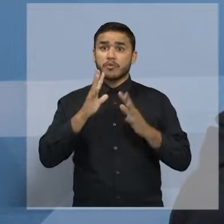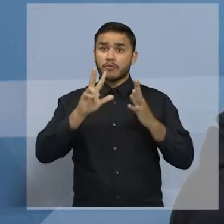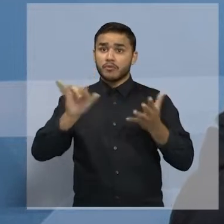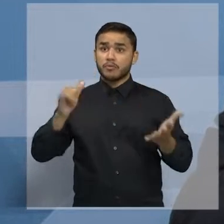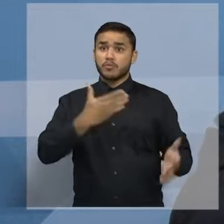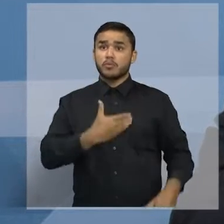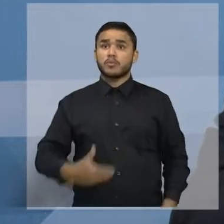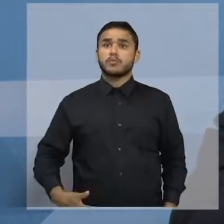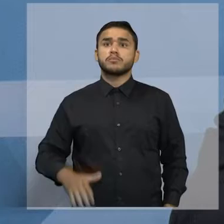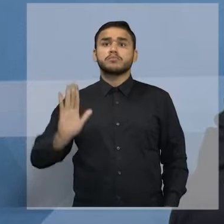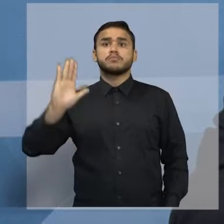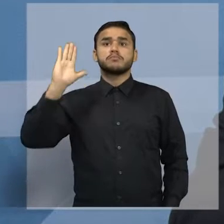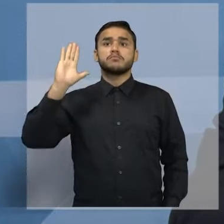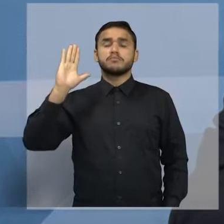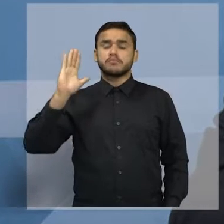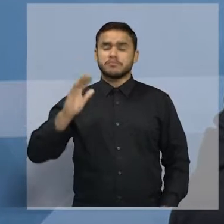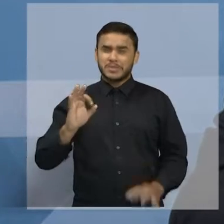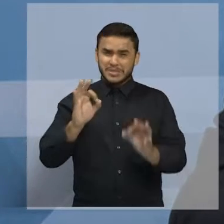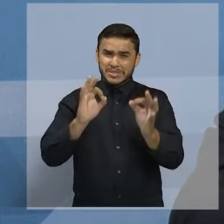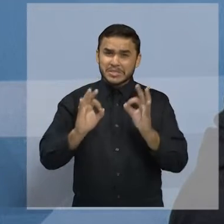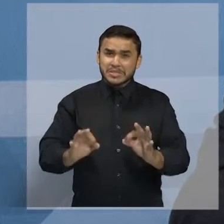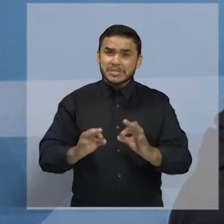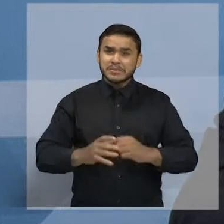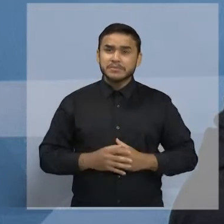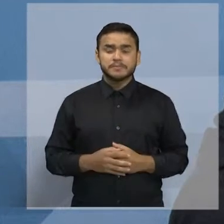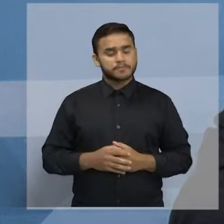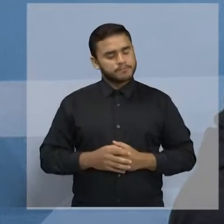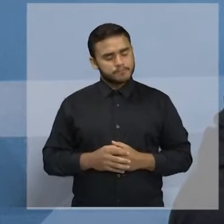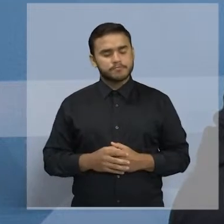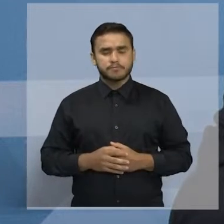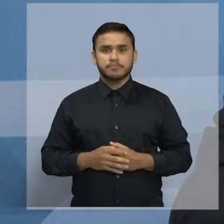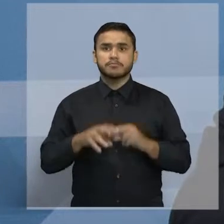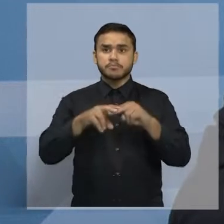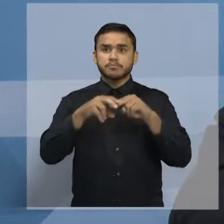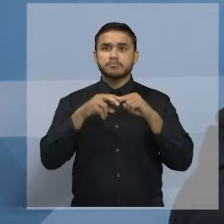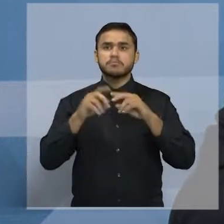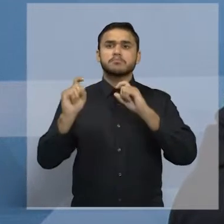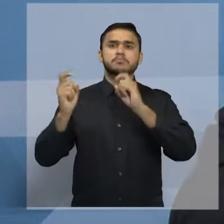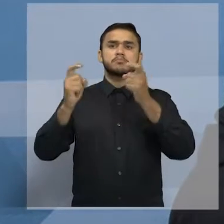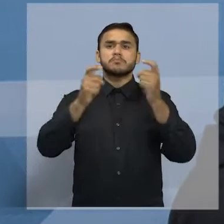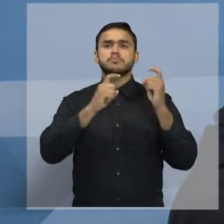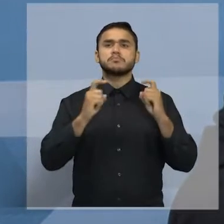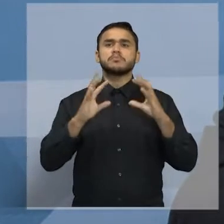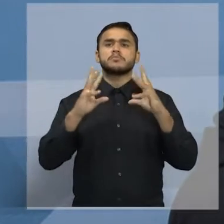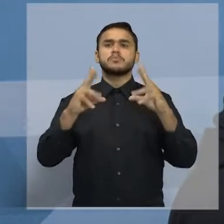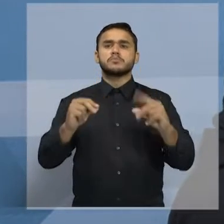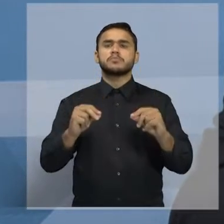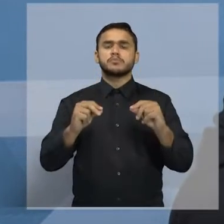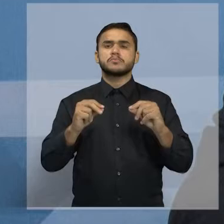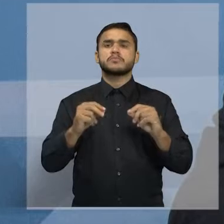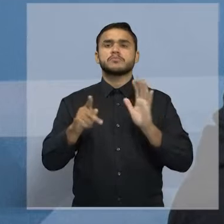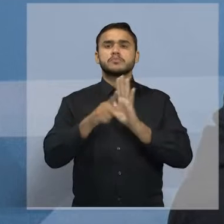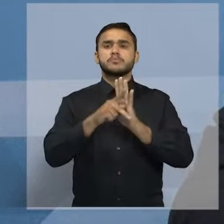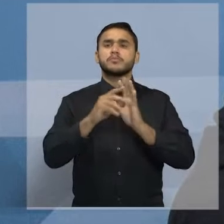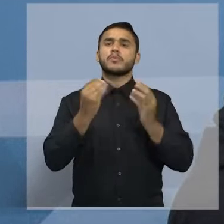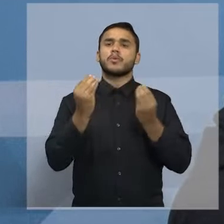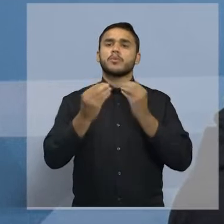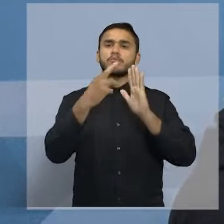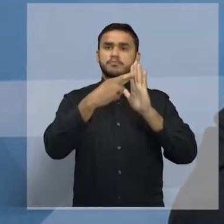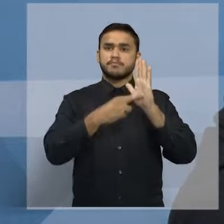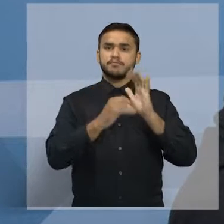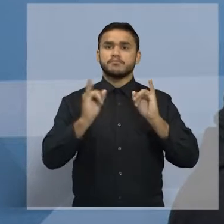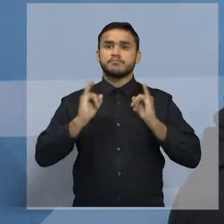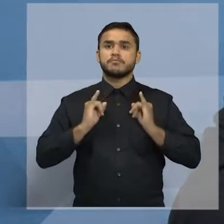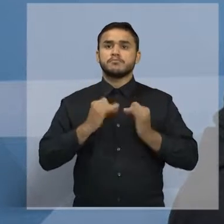pelo governo. Será mesmo assim? É para discutirmos todos esses pontos da reforma da